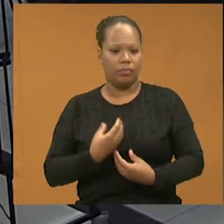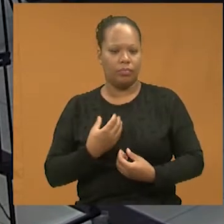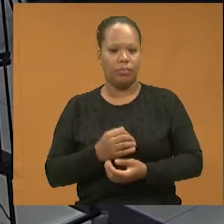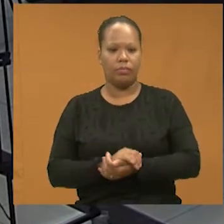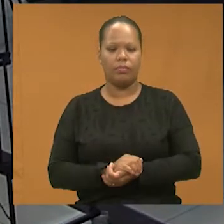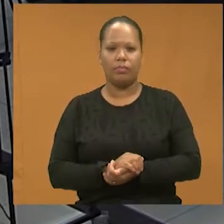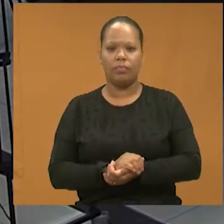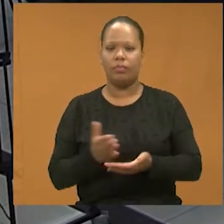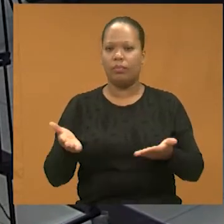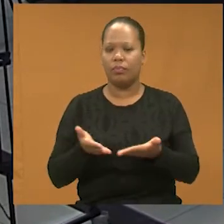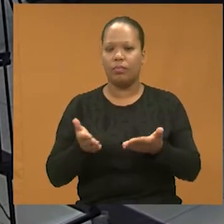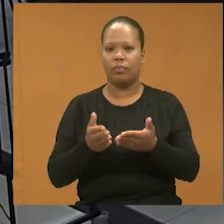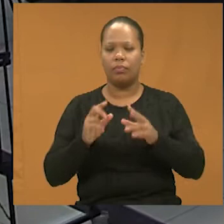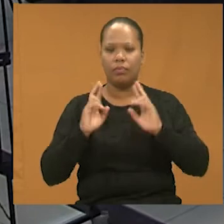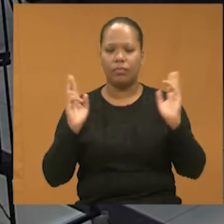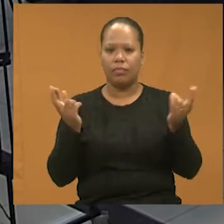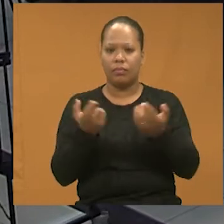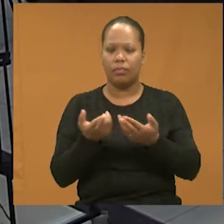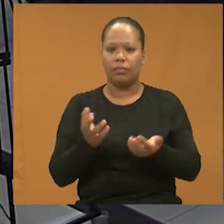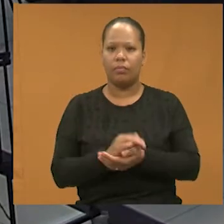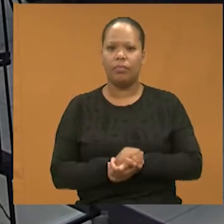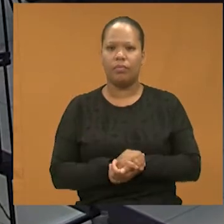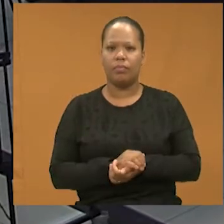informações protocolados para esta sessão.